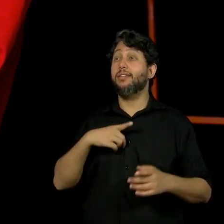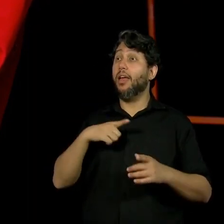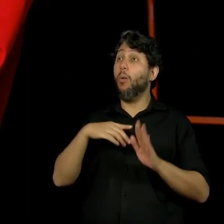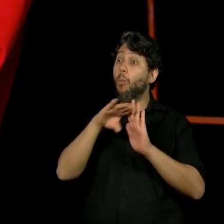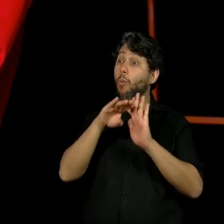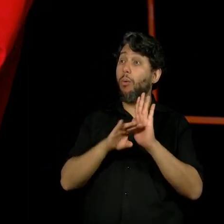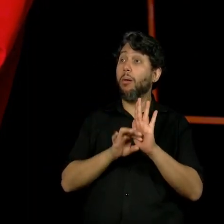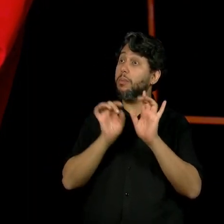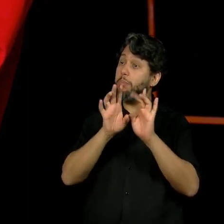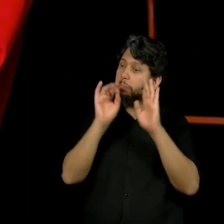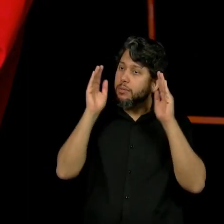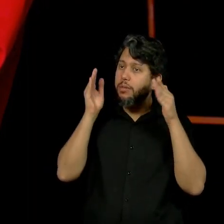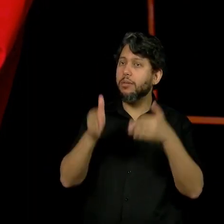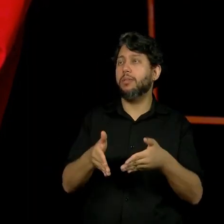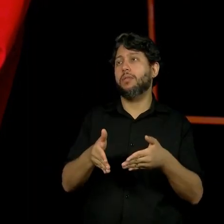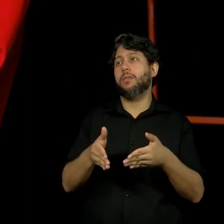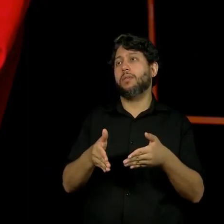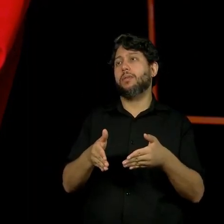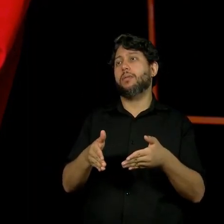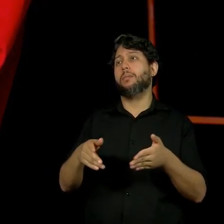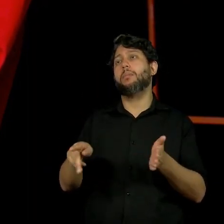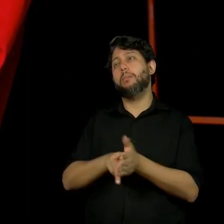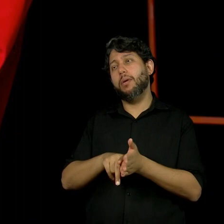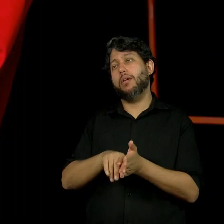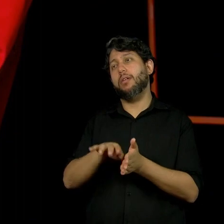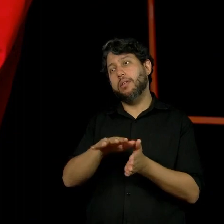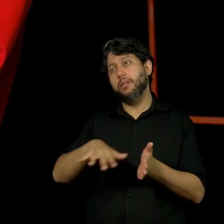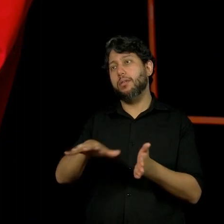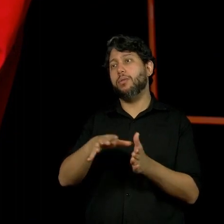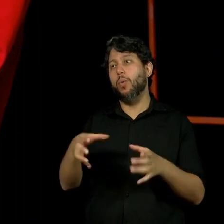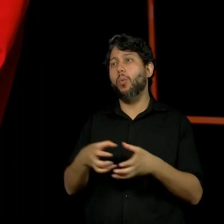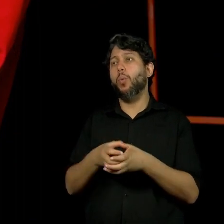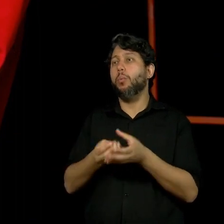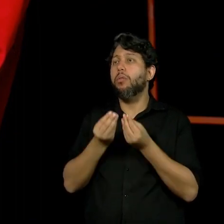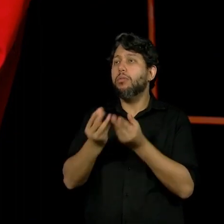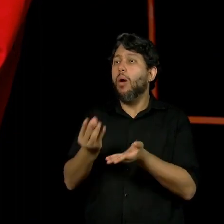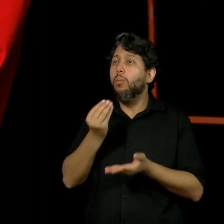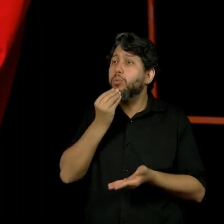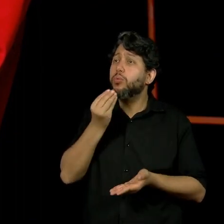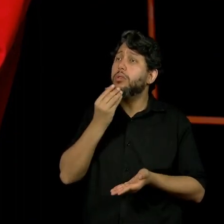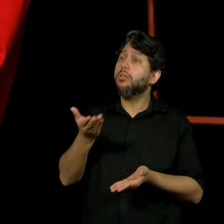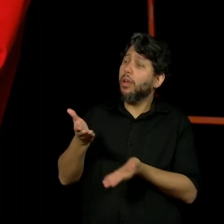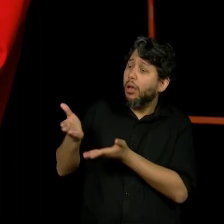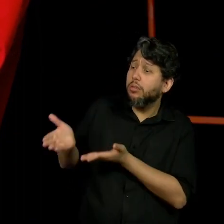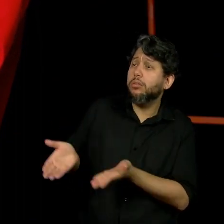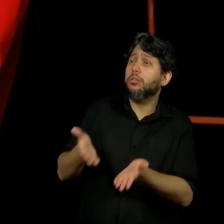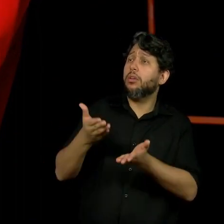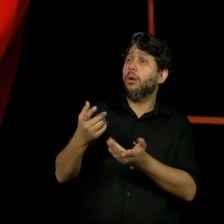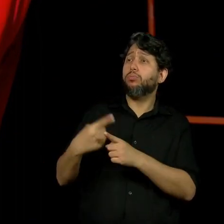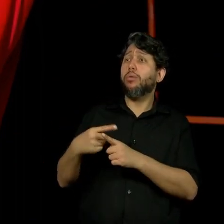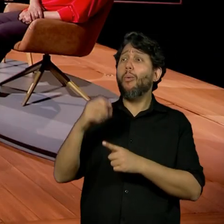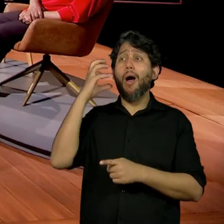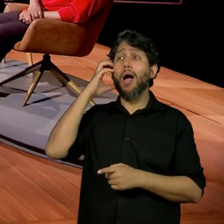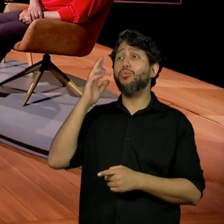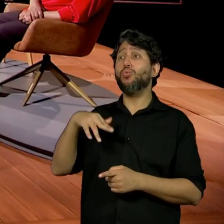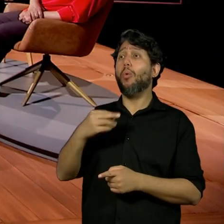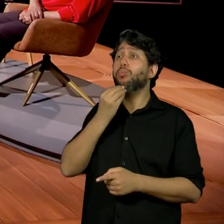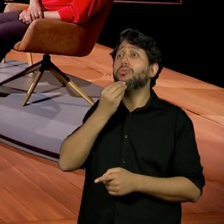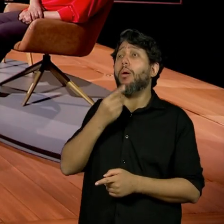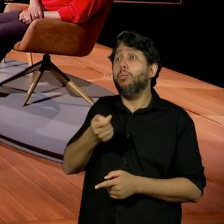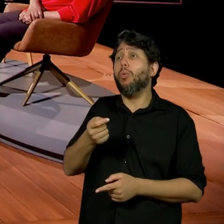dedicados especificamente a dar essa oportunidade, né? Dar o espaço, né? Que nunca teve no rádio de fato.